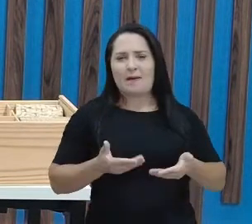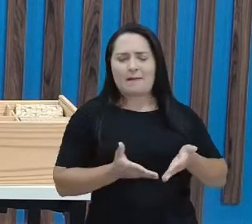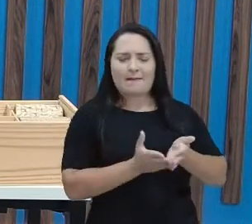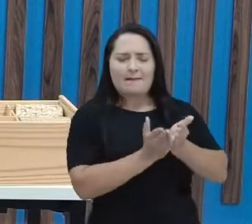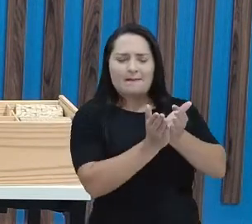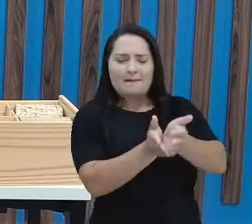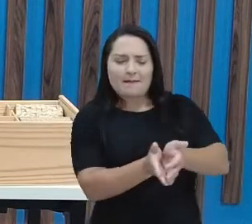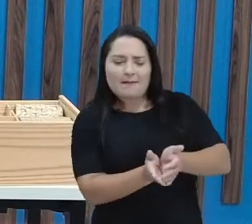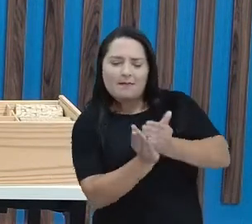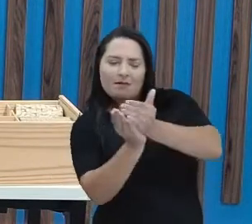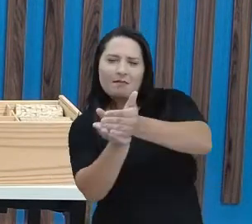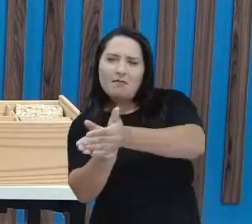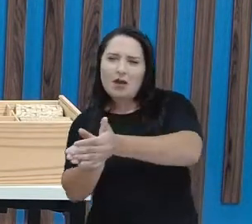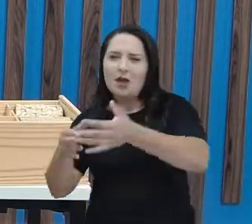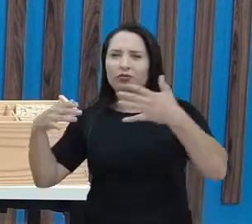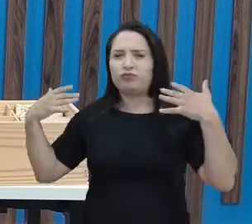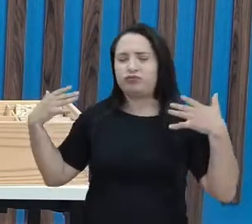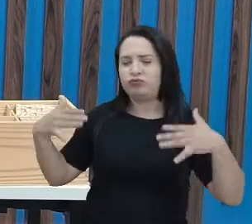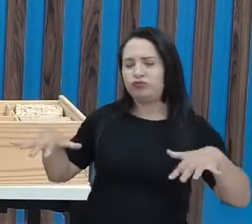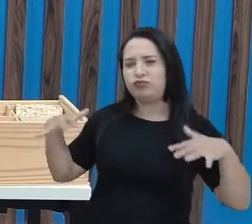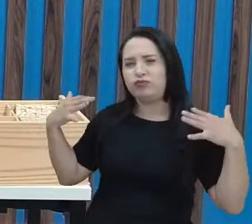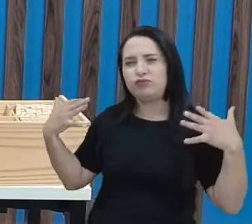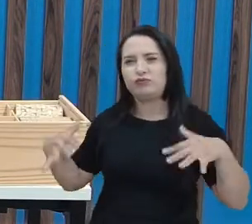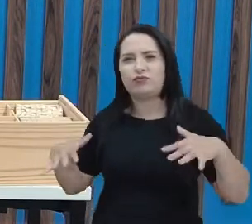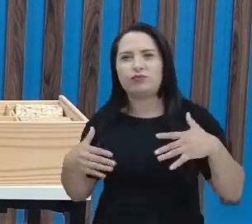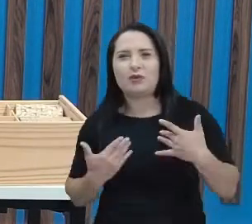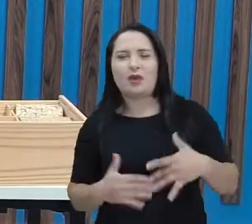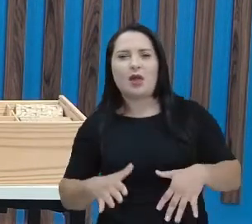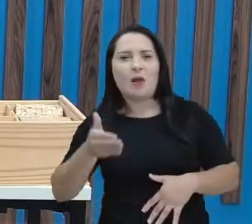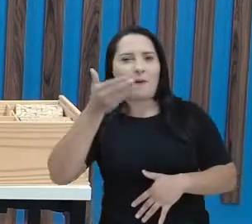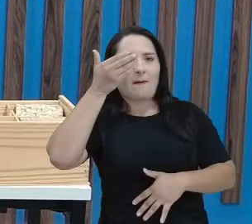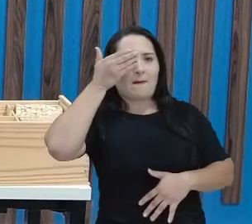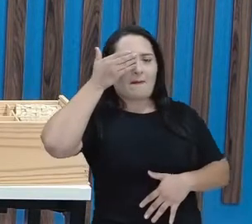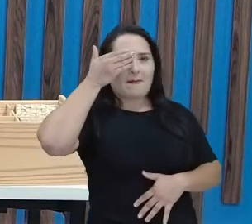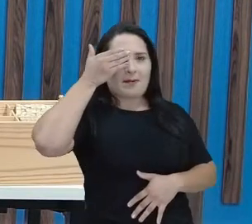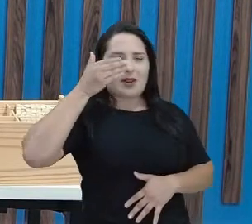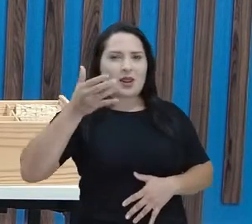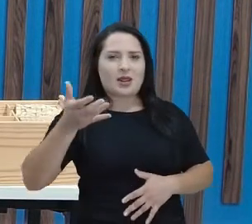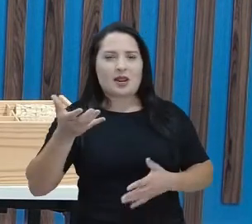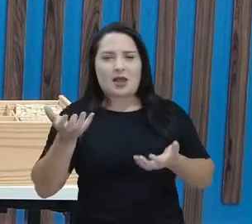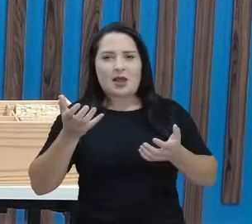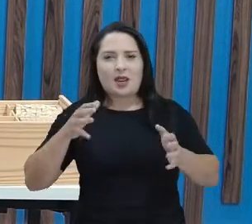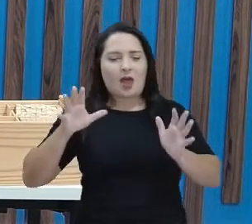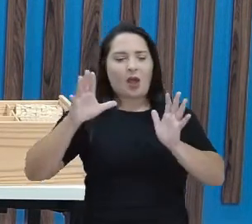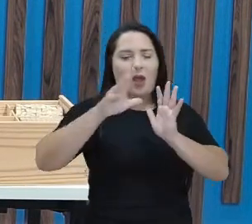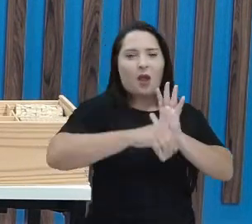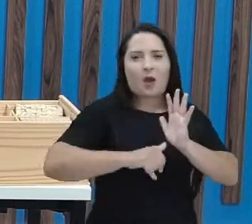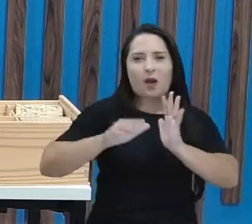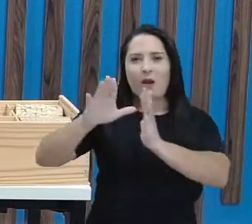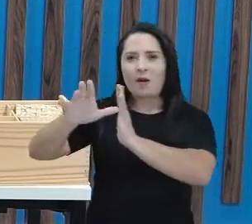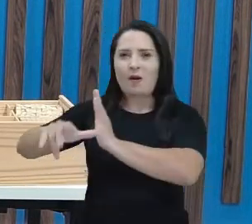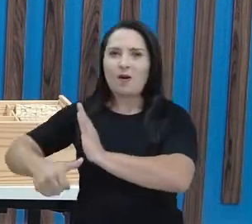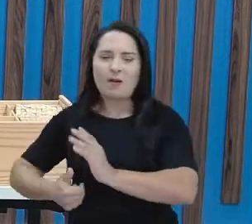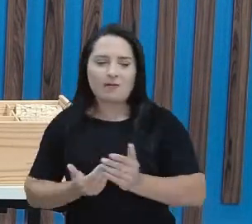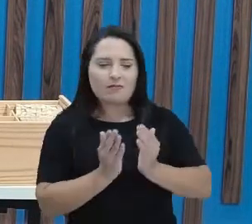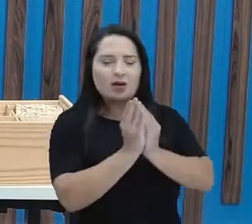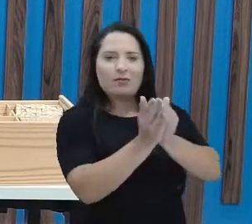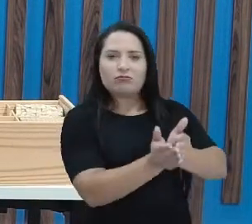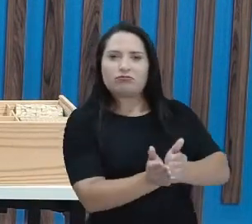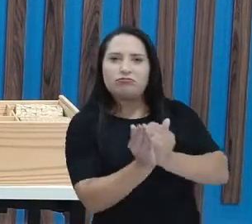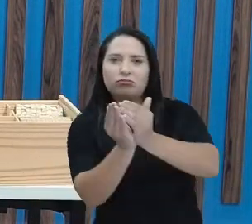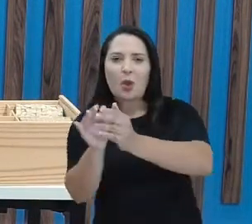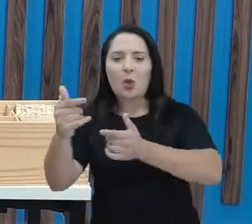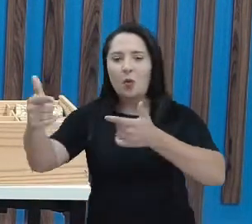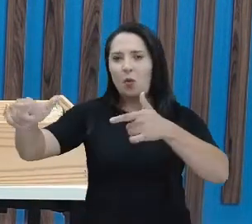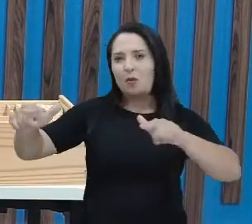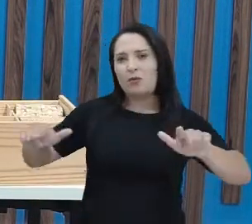muito tenebroso, muito turbulento, em que os piratas gostavam de saquear os navegantes, os navegadores que